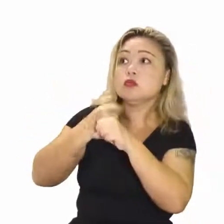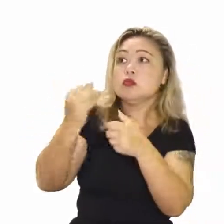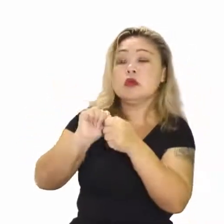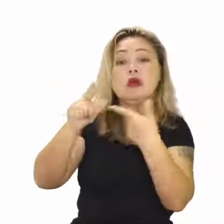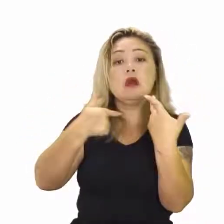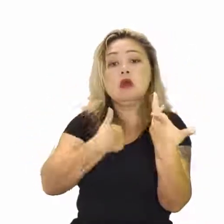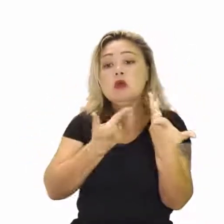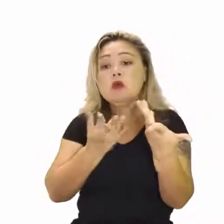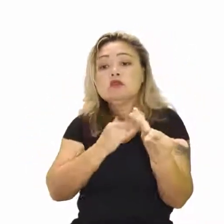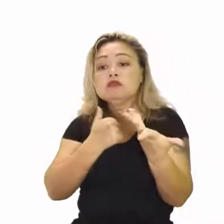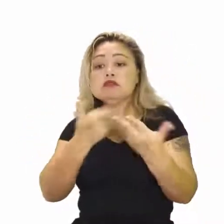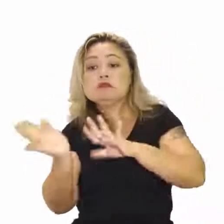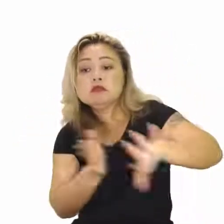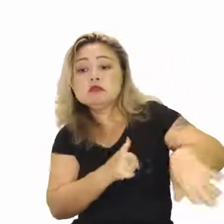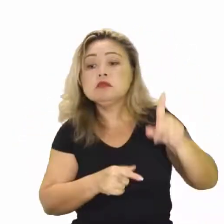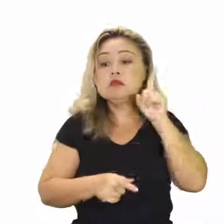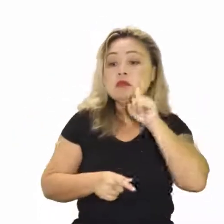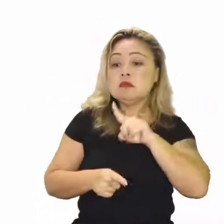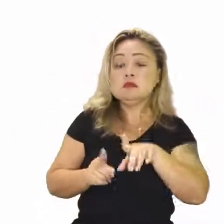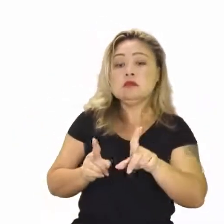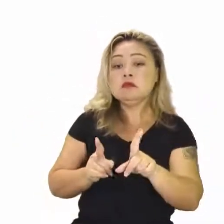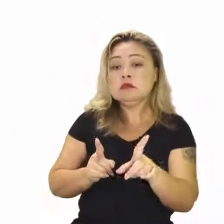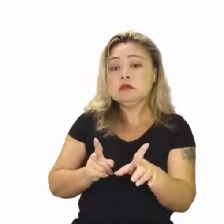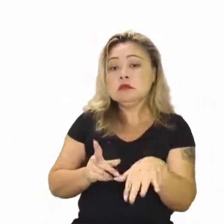negócio, sai Estados Unidos,